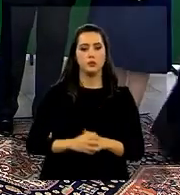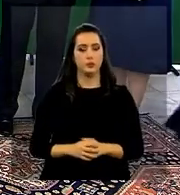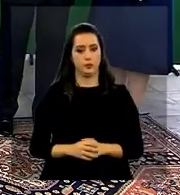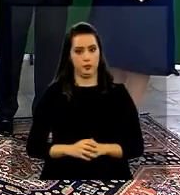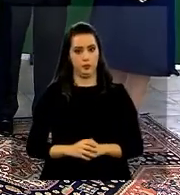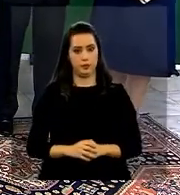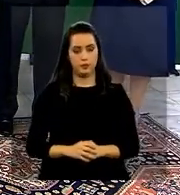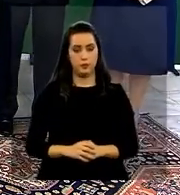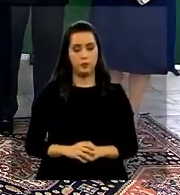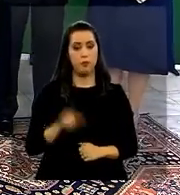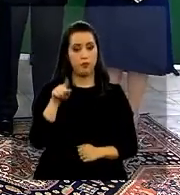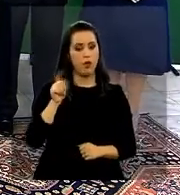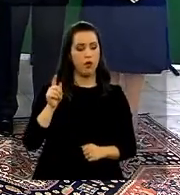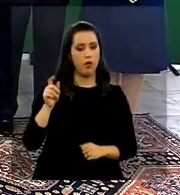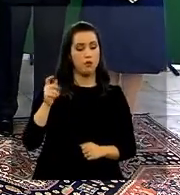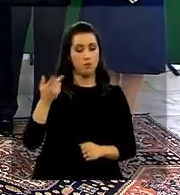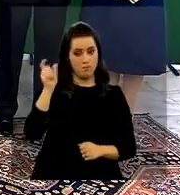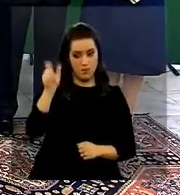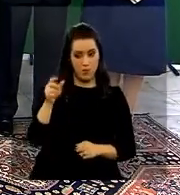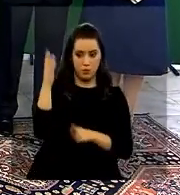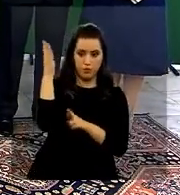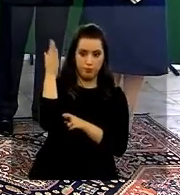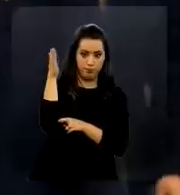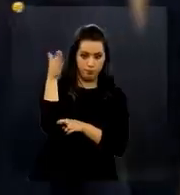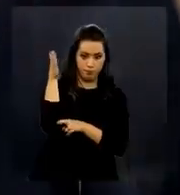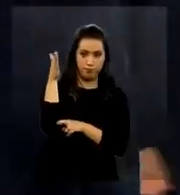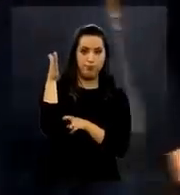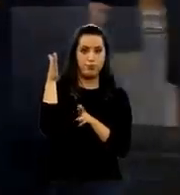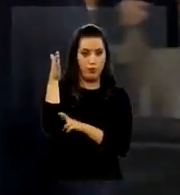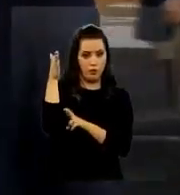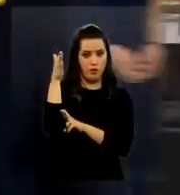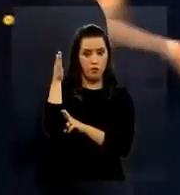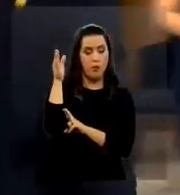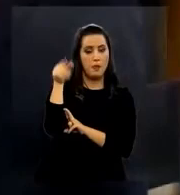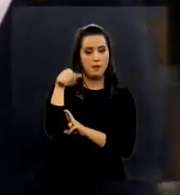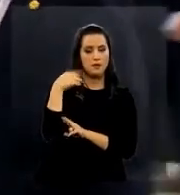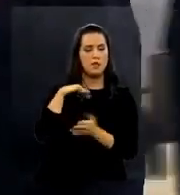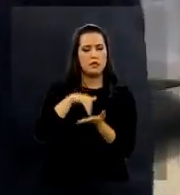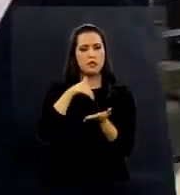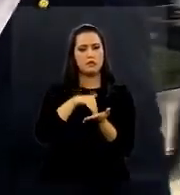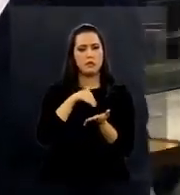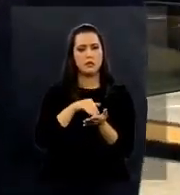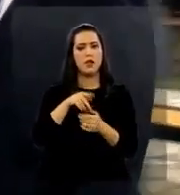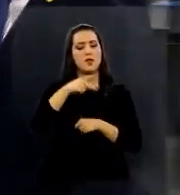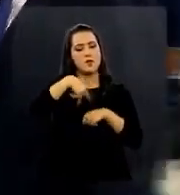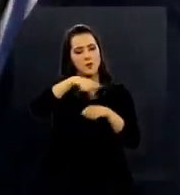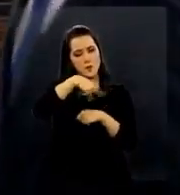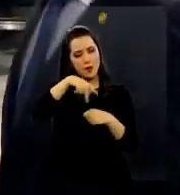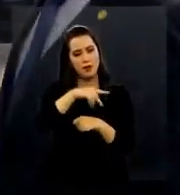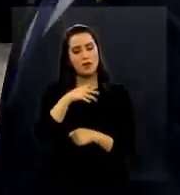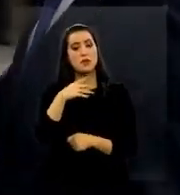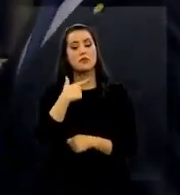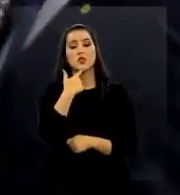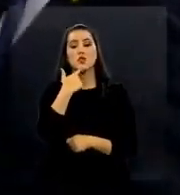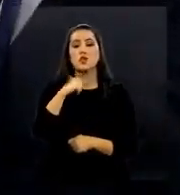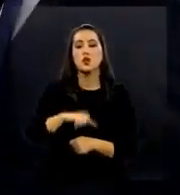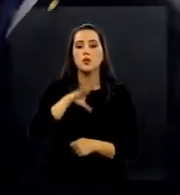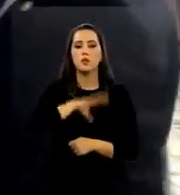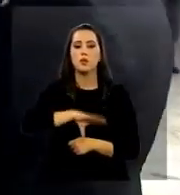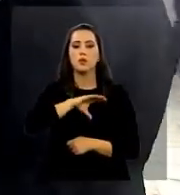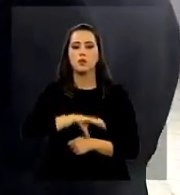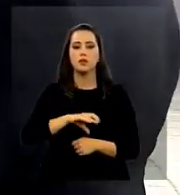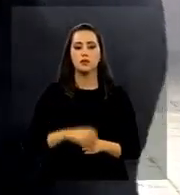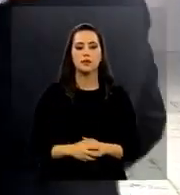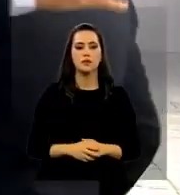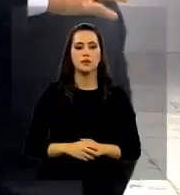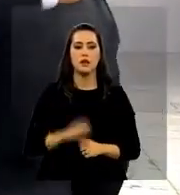Embaixador Francisco Ribeiro Teles, secretário executivo da Comunidade dos Países de Língua Portuguesa.